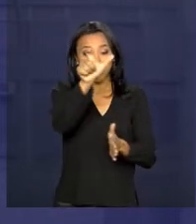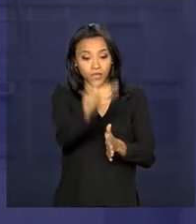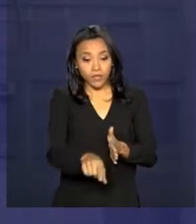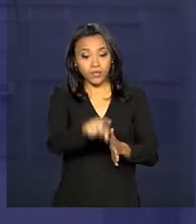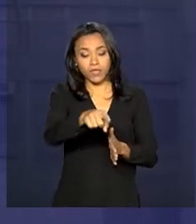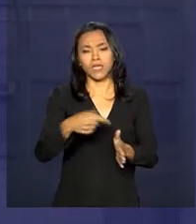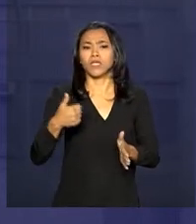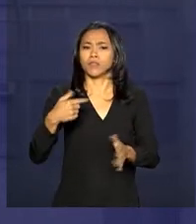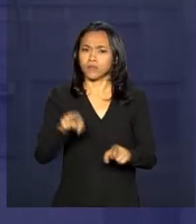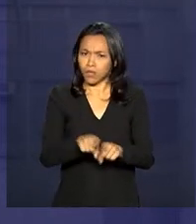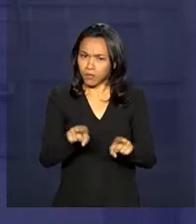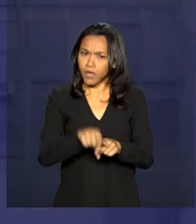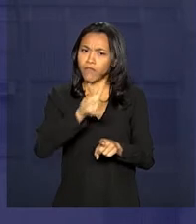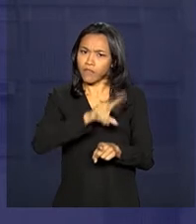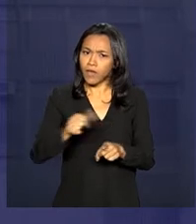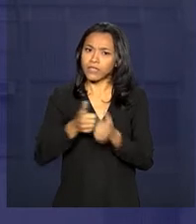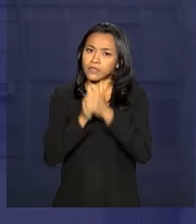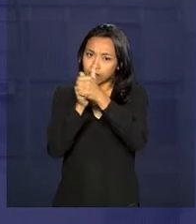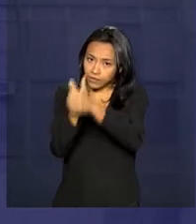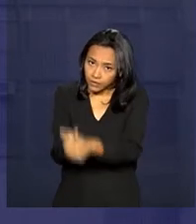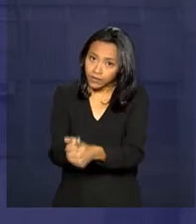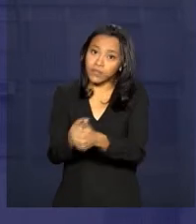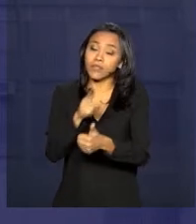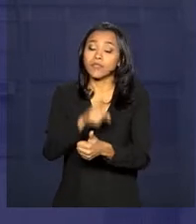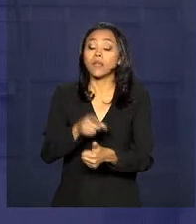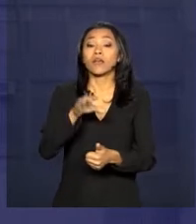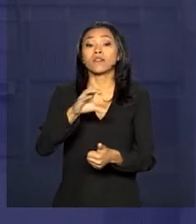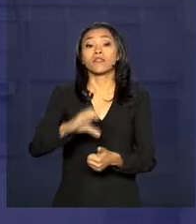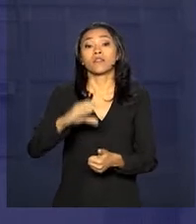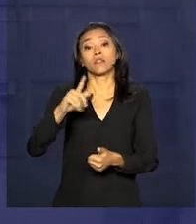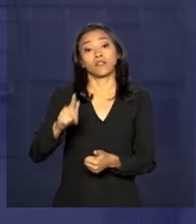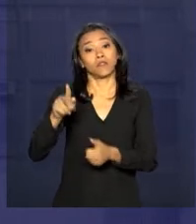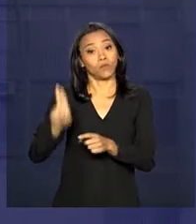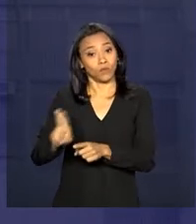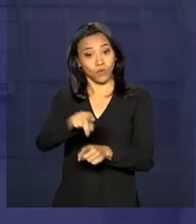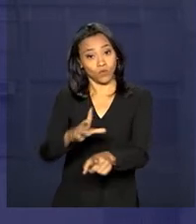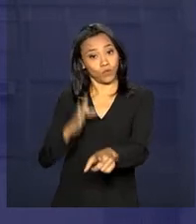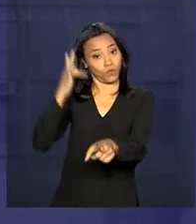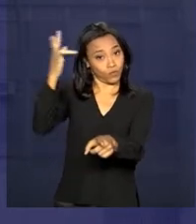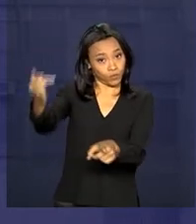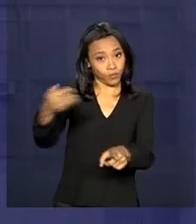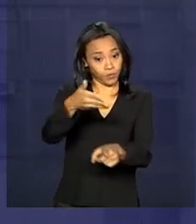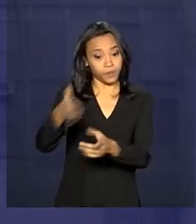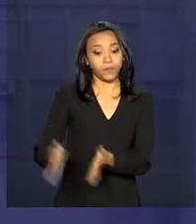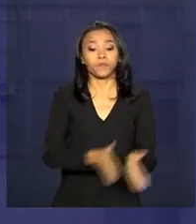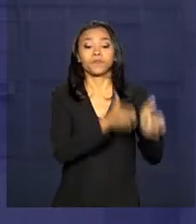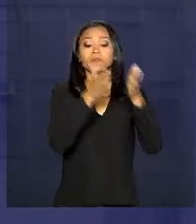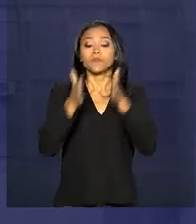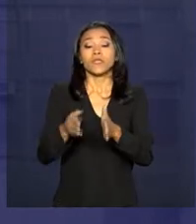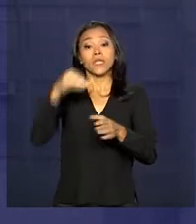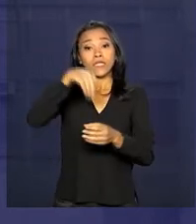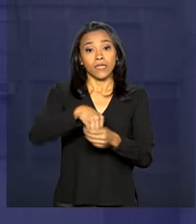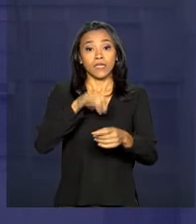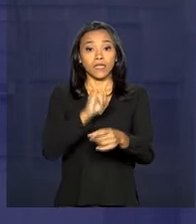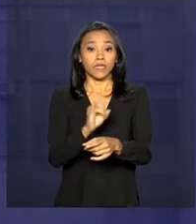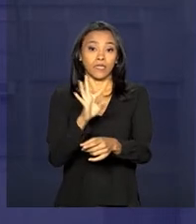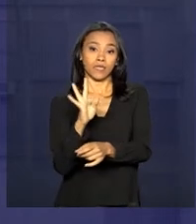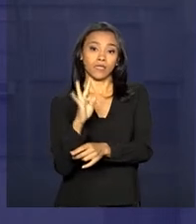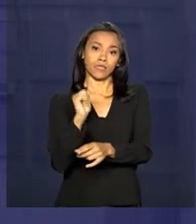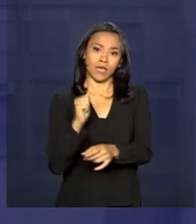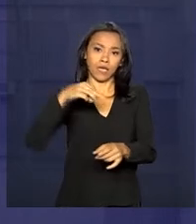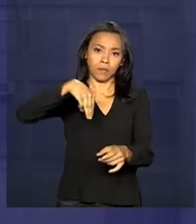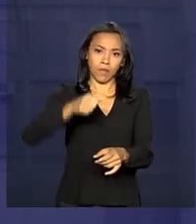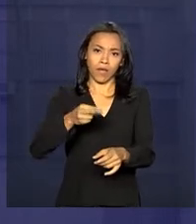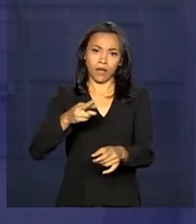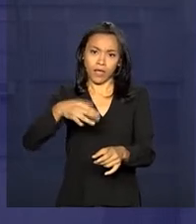servidor de carreira vai seguir à frente da controladoria geral da união no futuro governo no itamaraty outro servidor de carreira